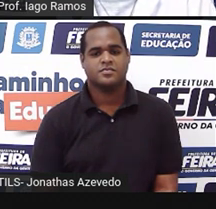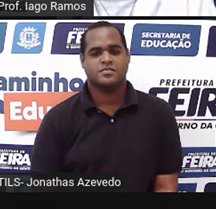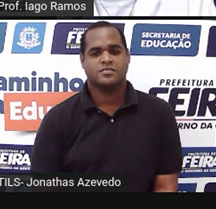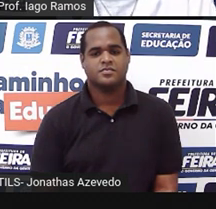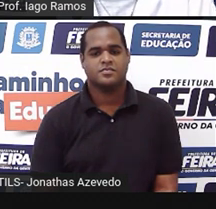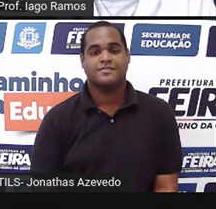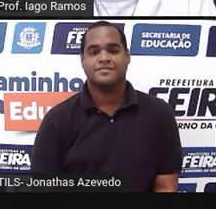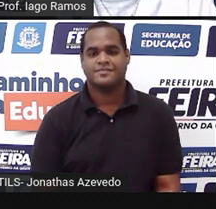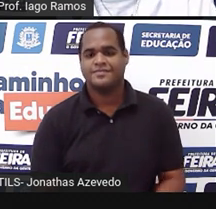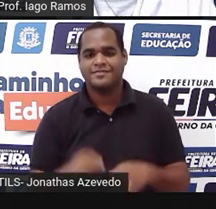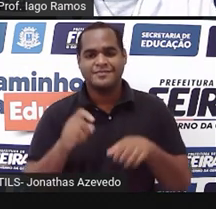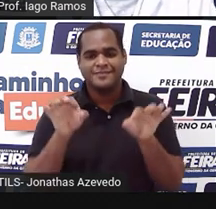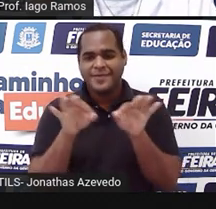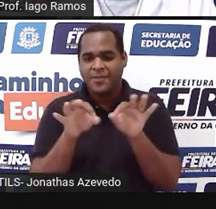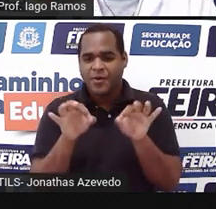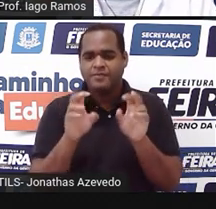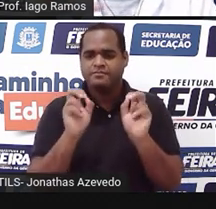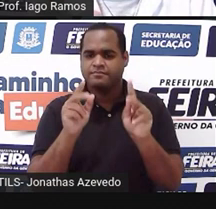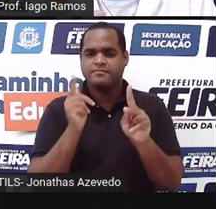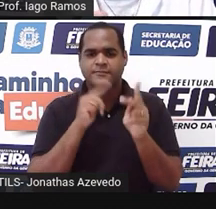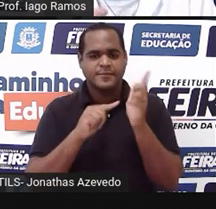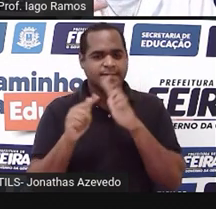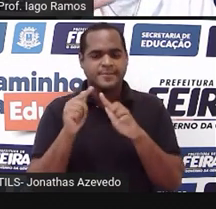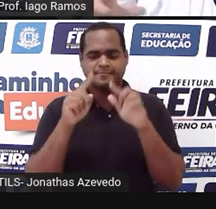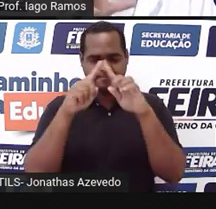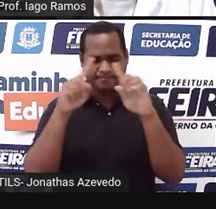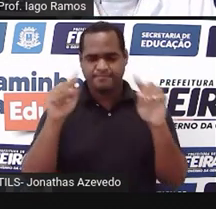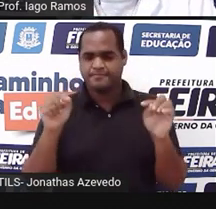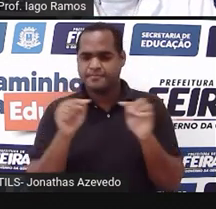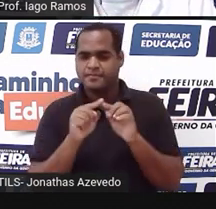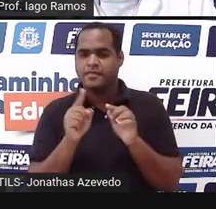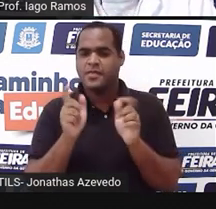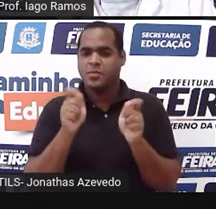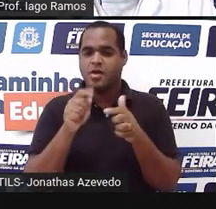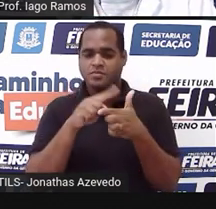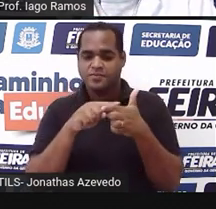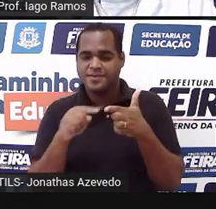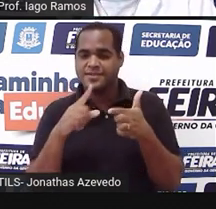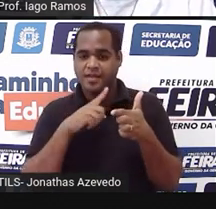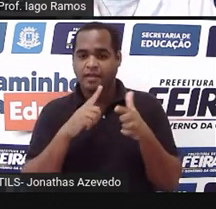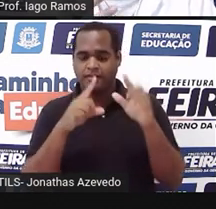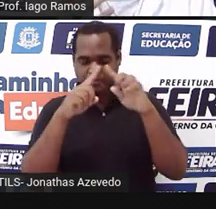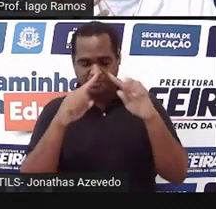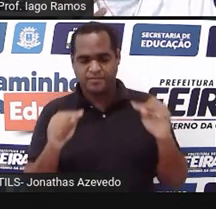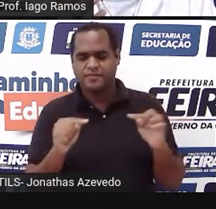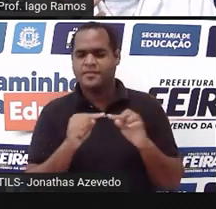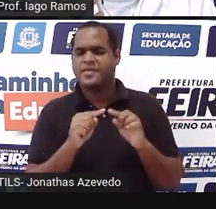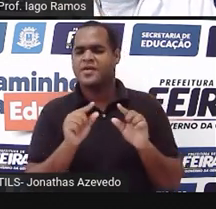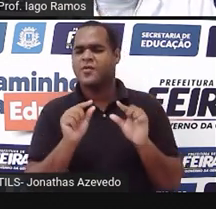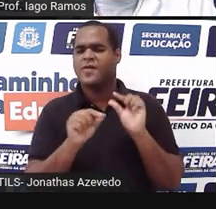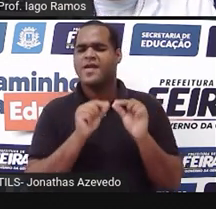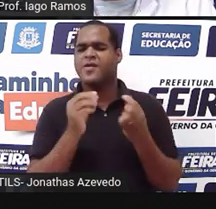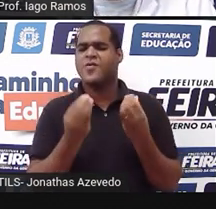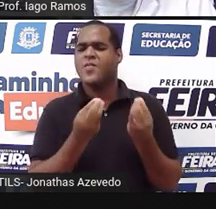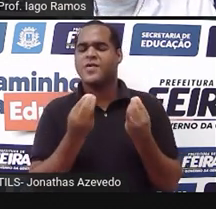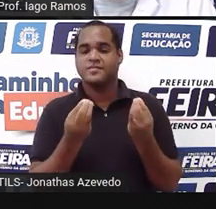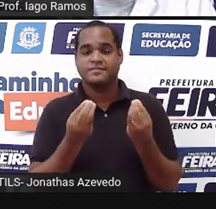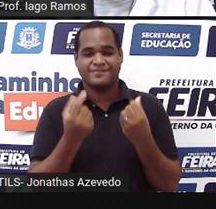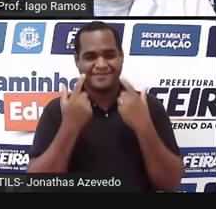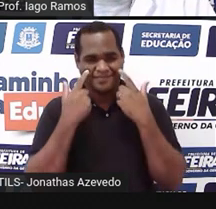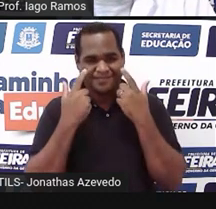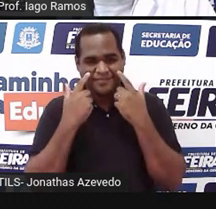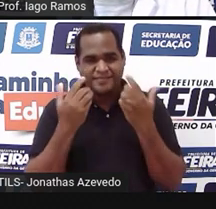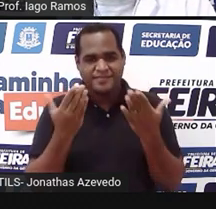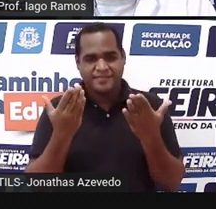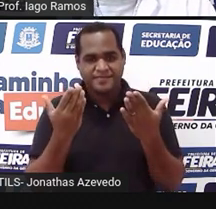a ponte tentou aí desenhar um trapézio dividir em dois triângulos como é que fica isso o professor fica